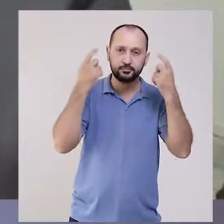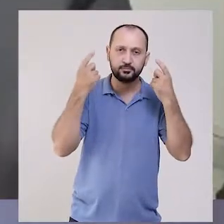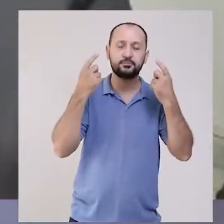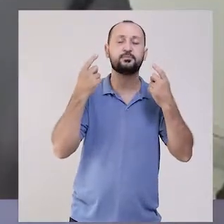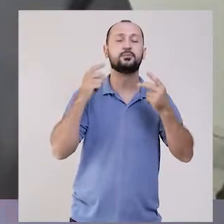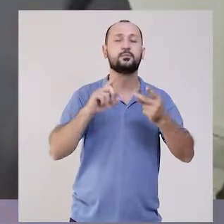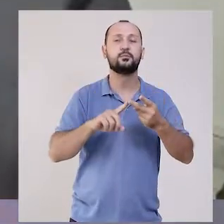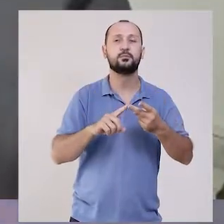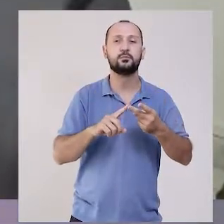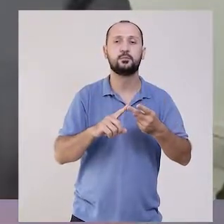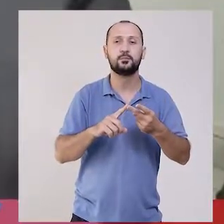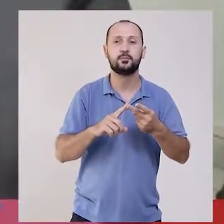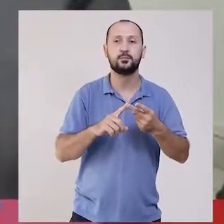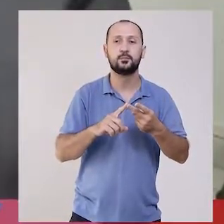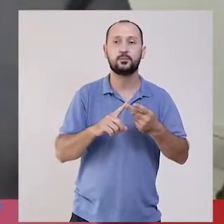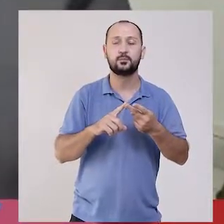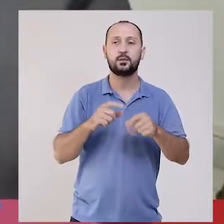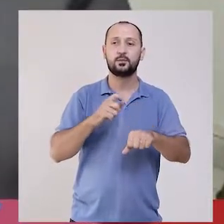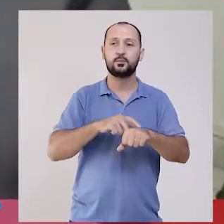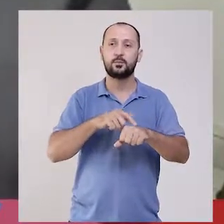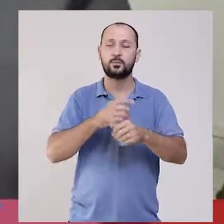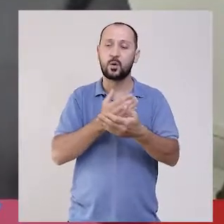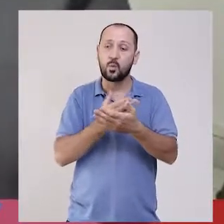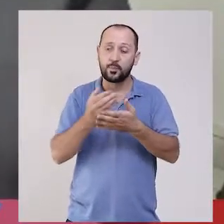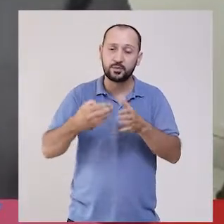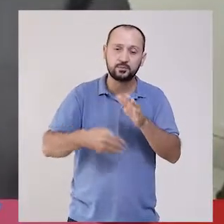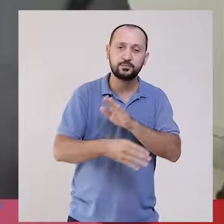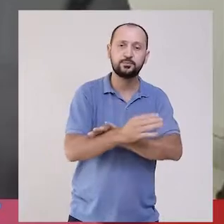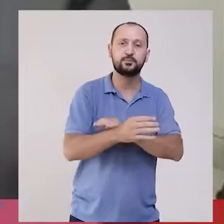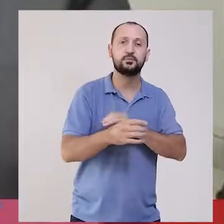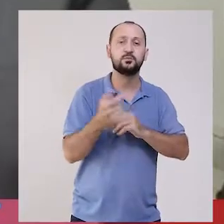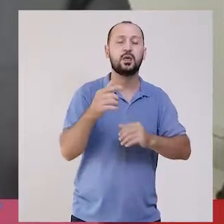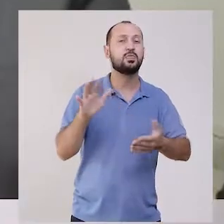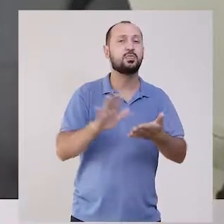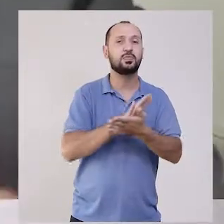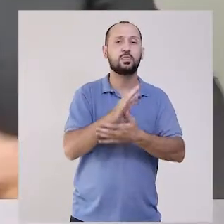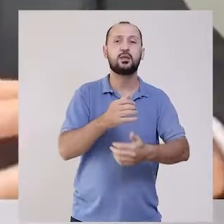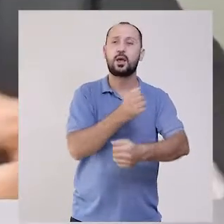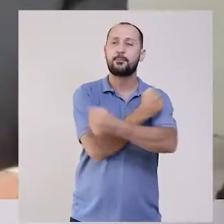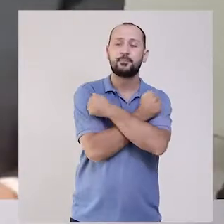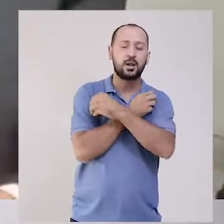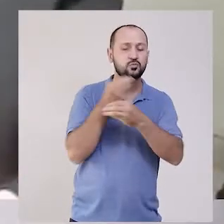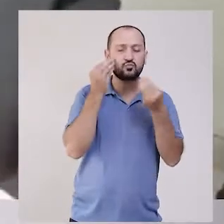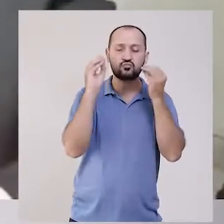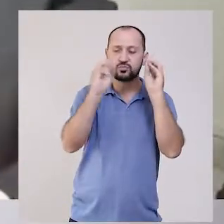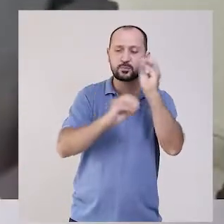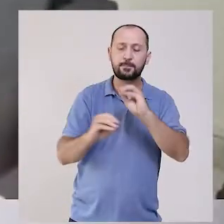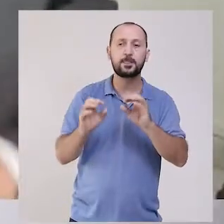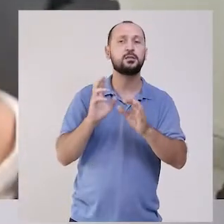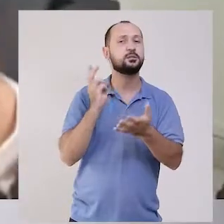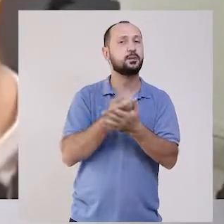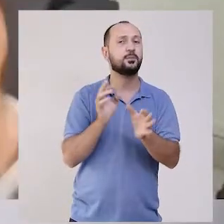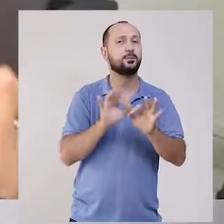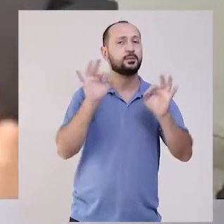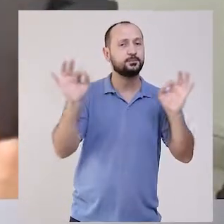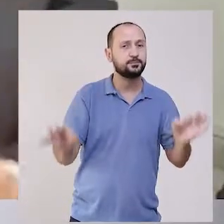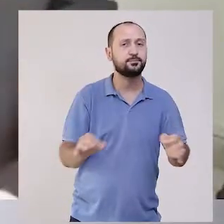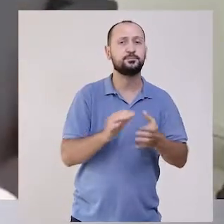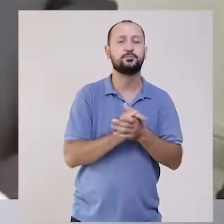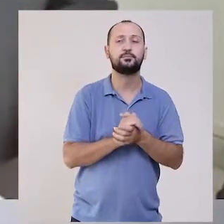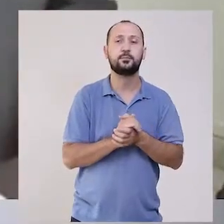pessoa também esteja de máscara para receber a sua visita. Nada de abracinho, beijinho, mantenha uma